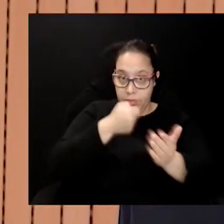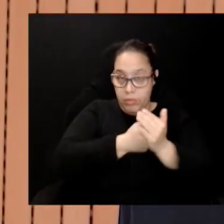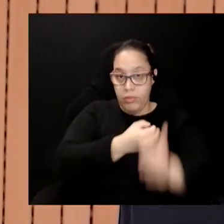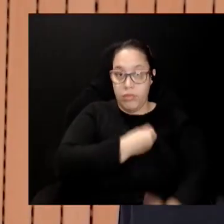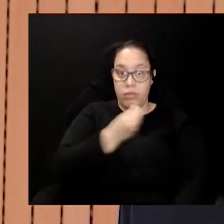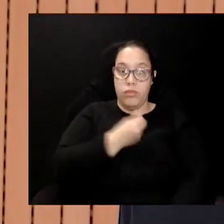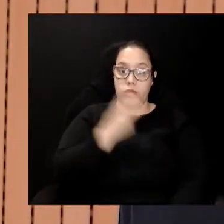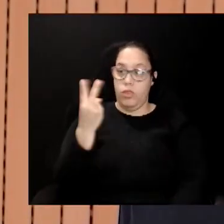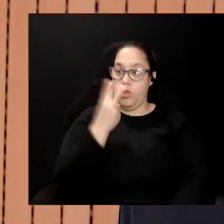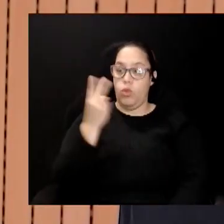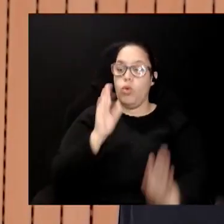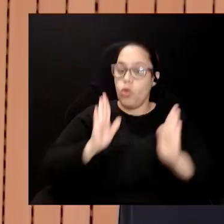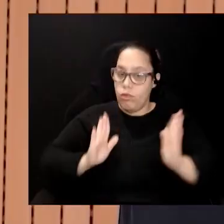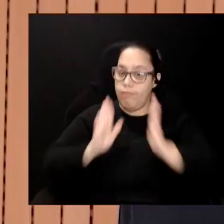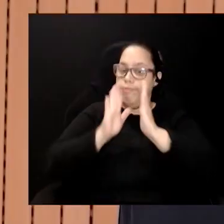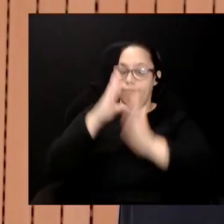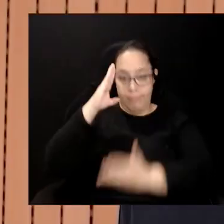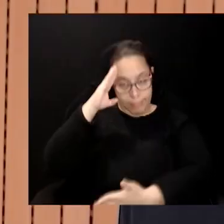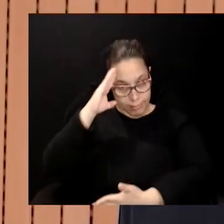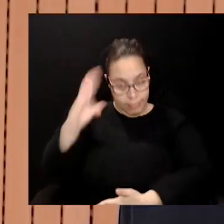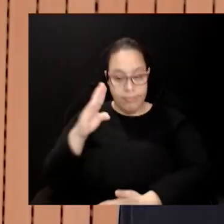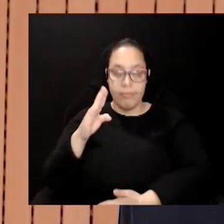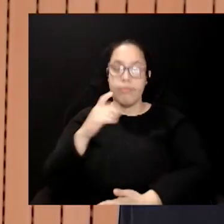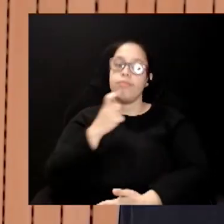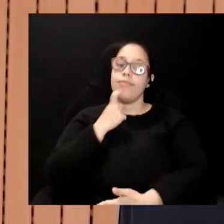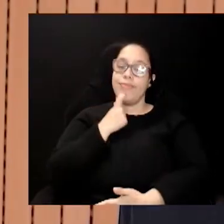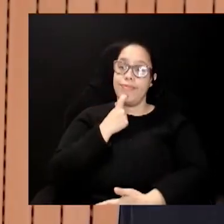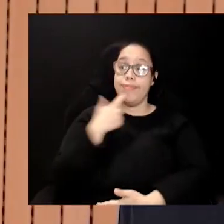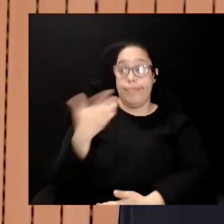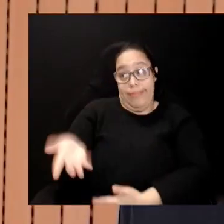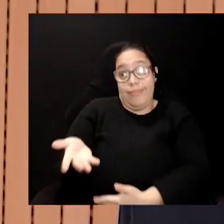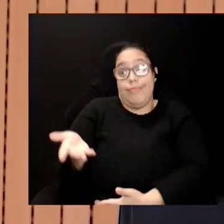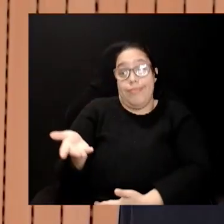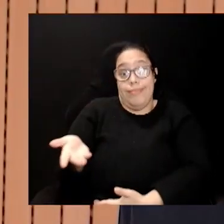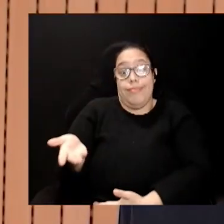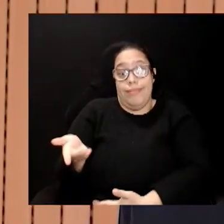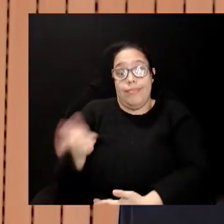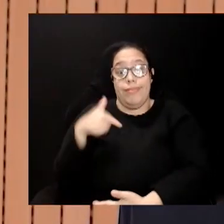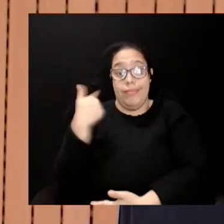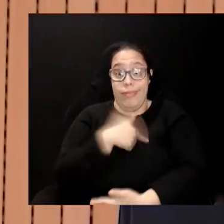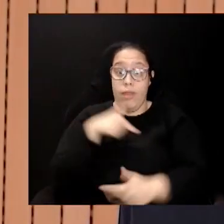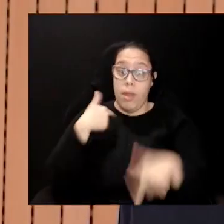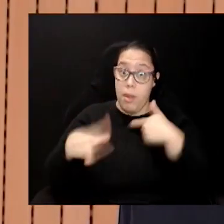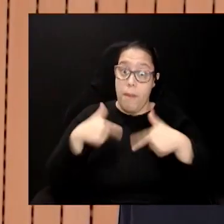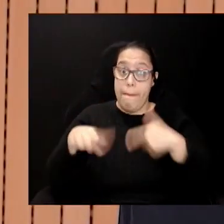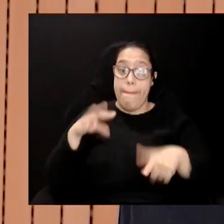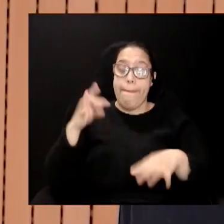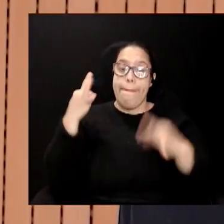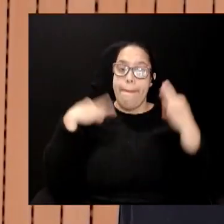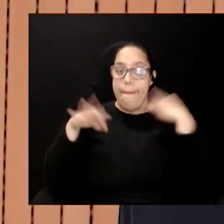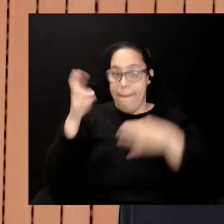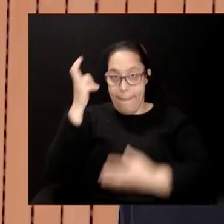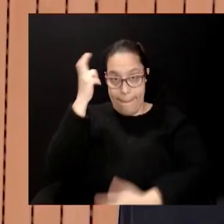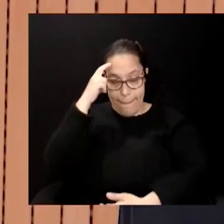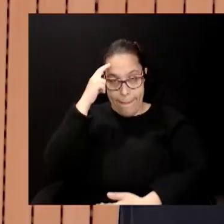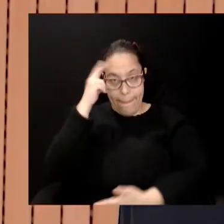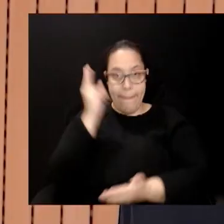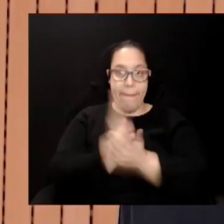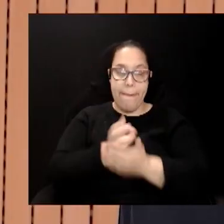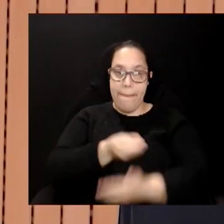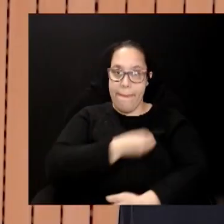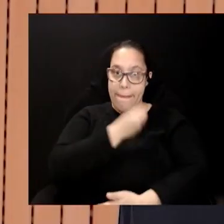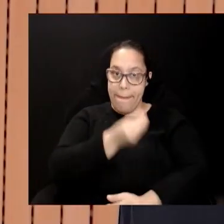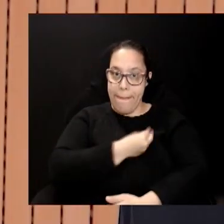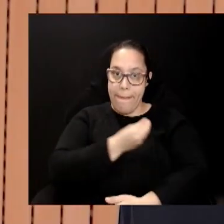e principalmente sendo campineiro. Então, o nosso trabalho na Secretaria de Cultura e Turismo é poder manter viva a história, né, de Guilherme de